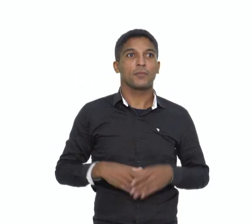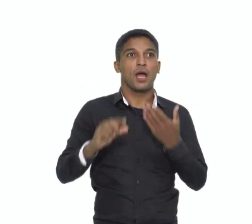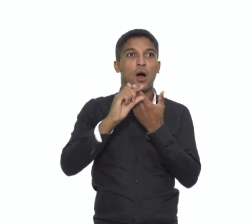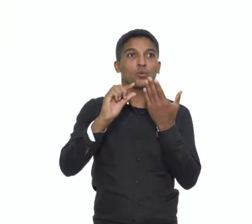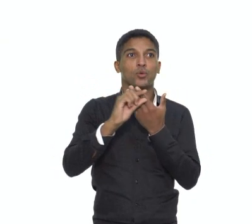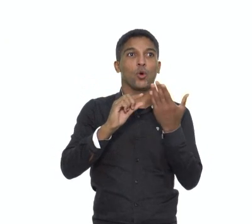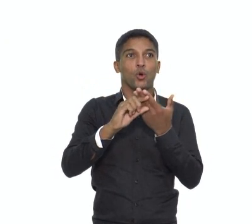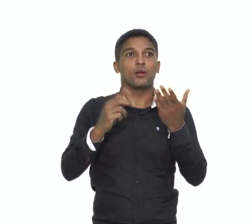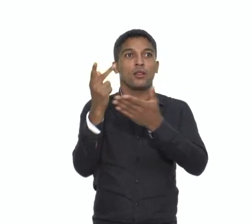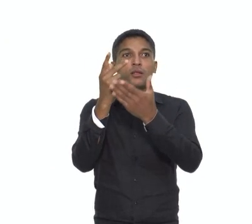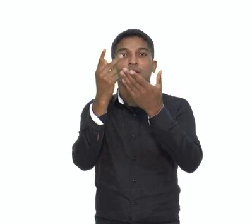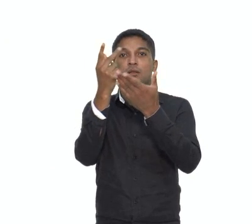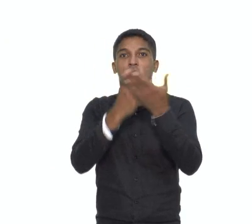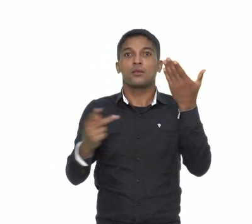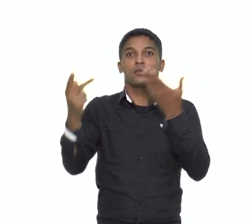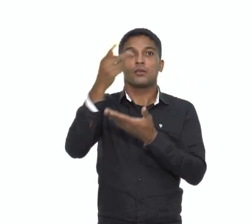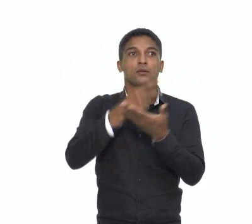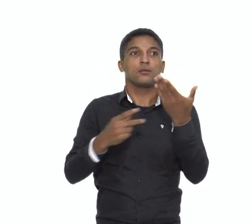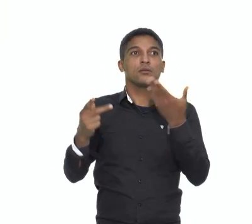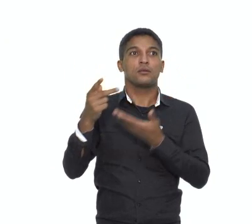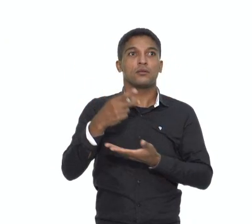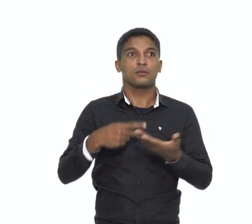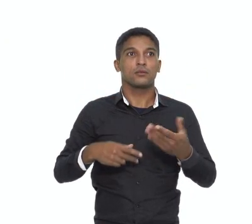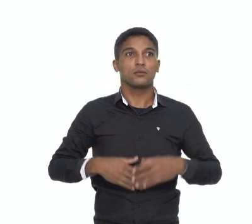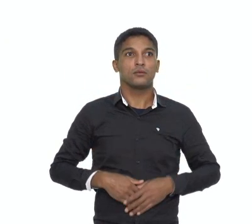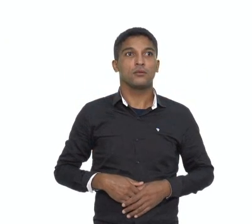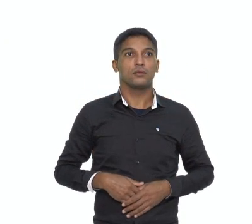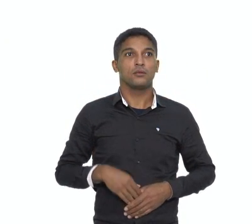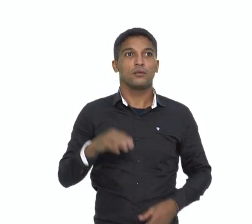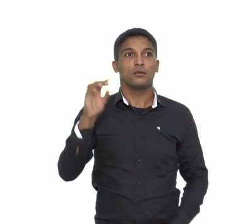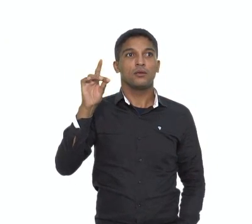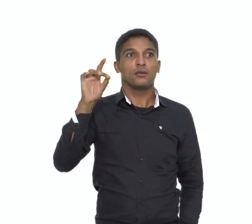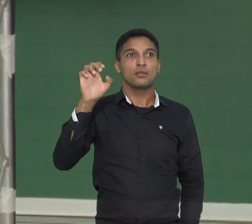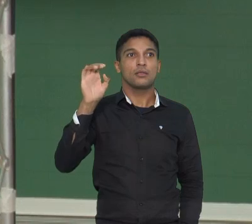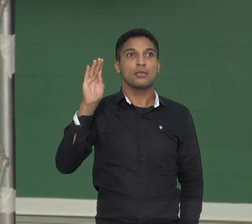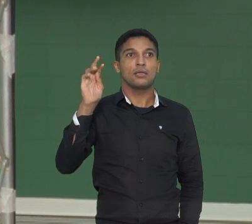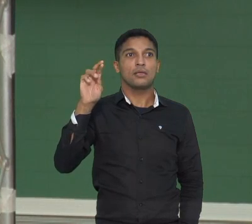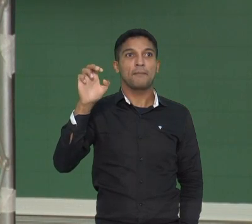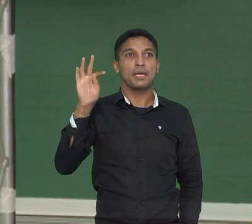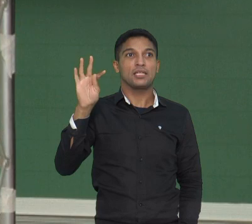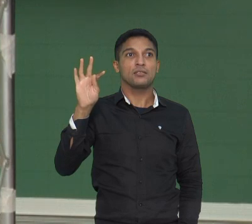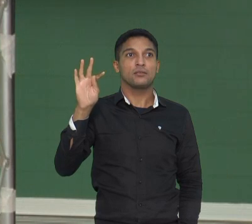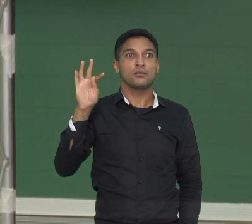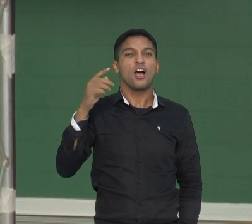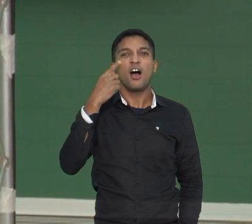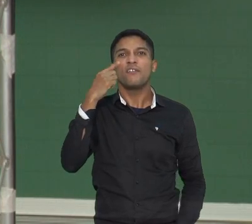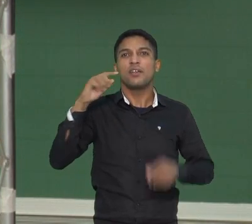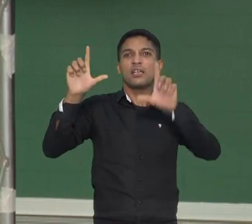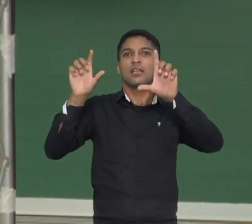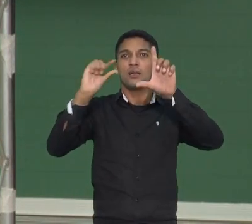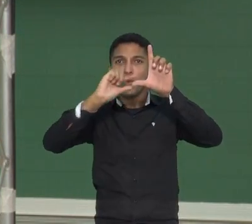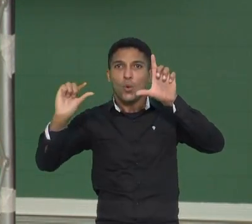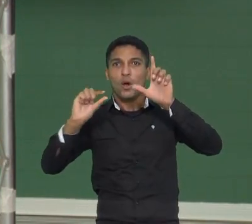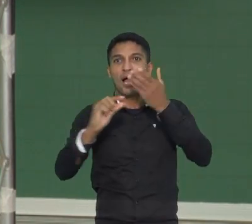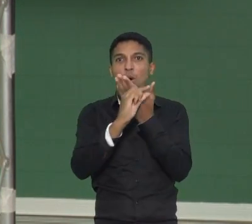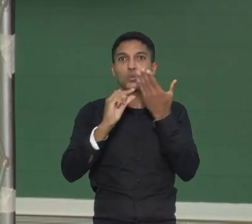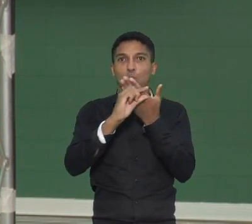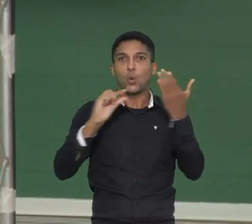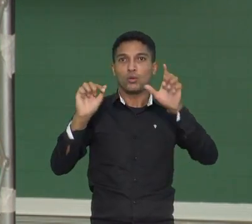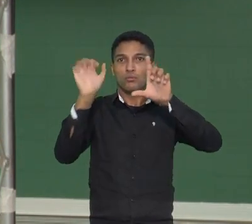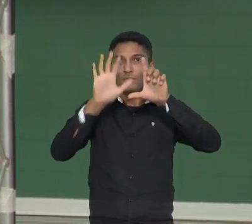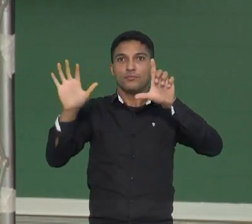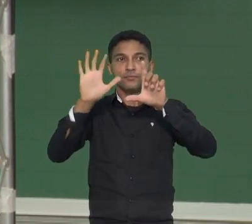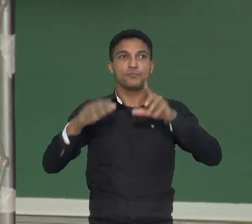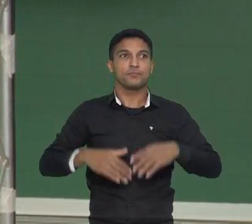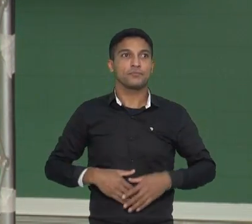essa mulher negra, ela está sendo conduzida, ela está sendo levada. Veja aqui que não é